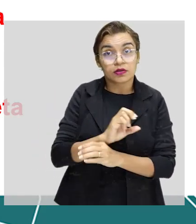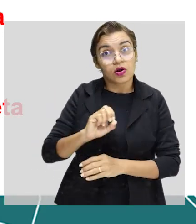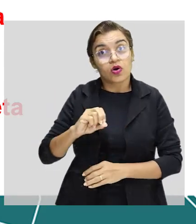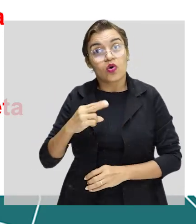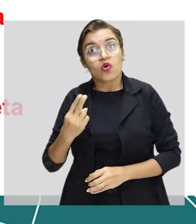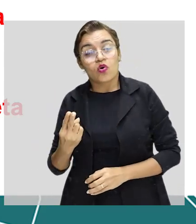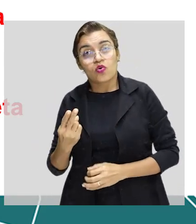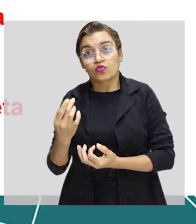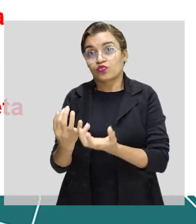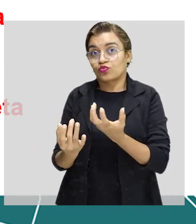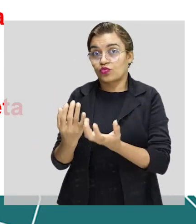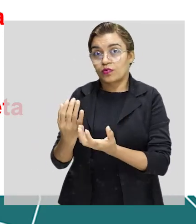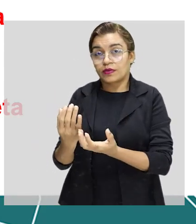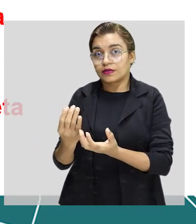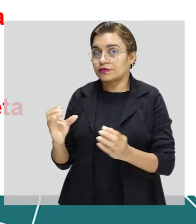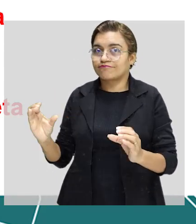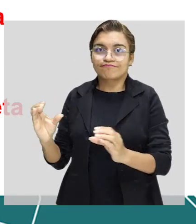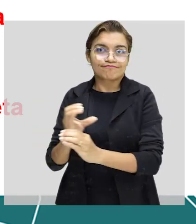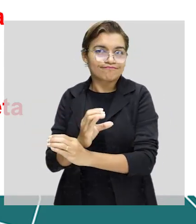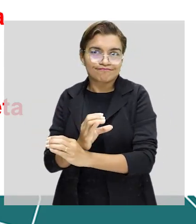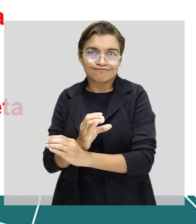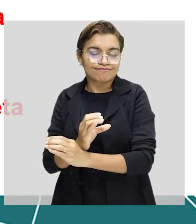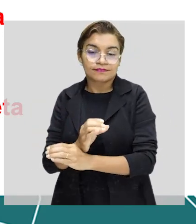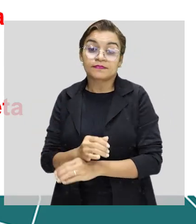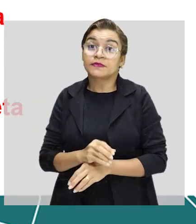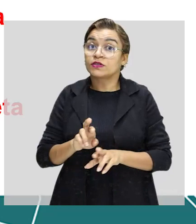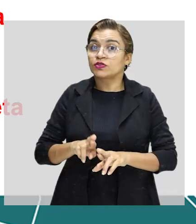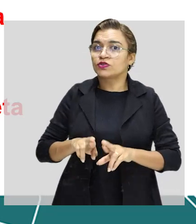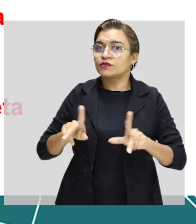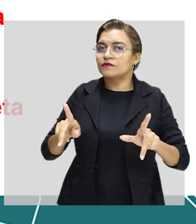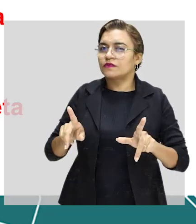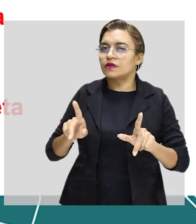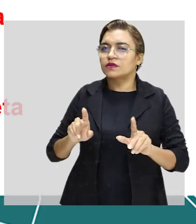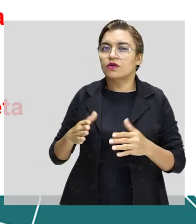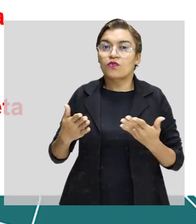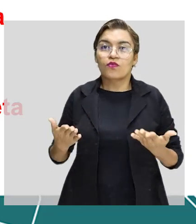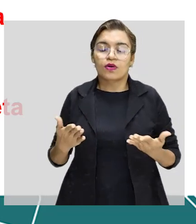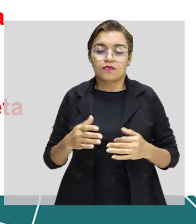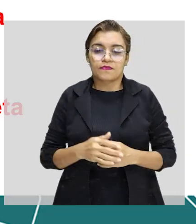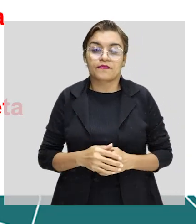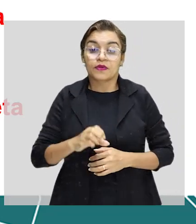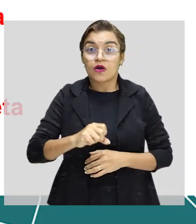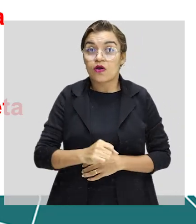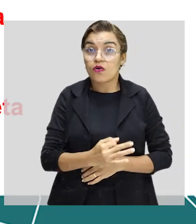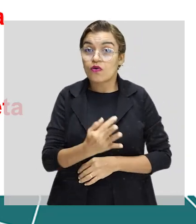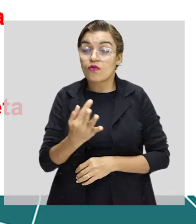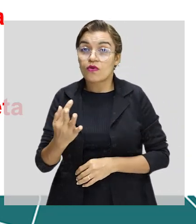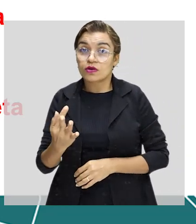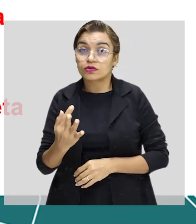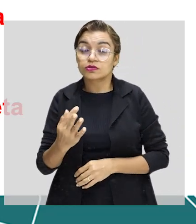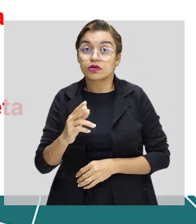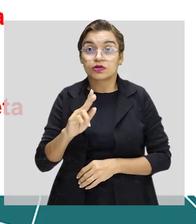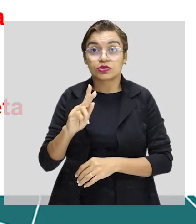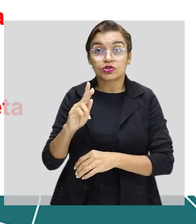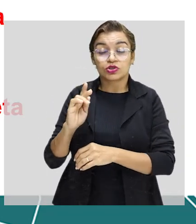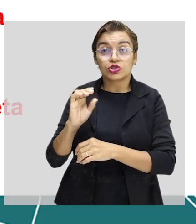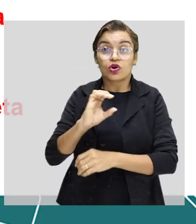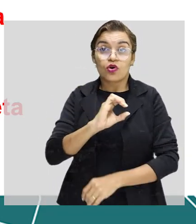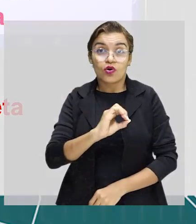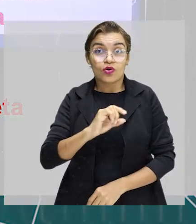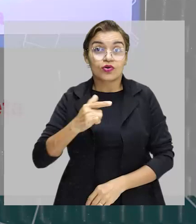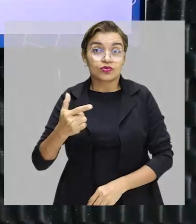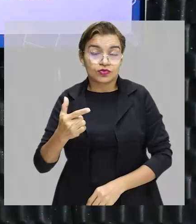uma combustão incompleta. A diferença vai ser na quantidade de oxigênio.